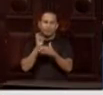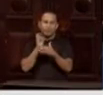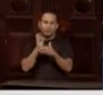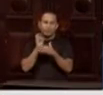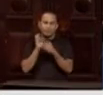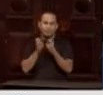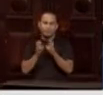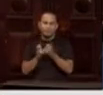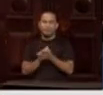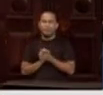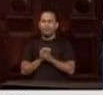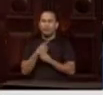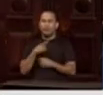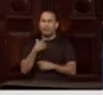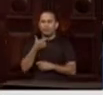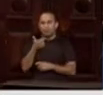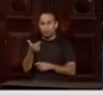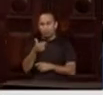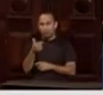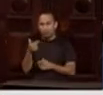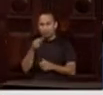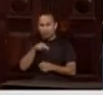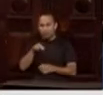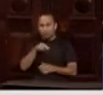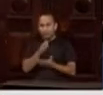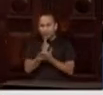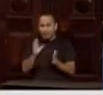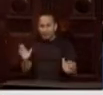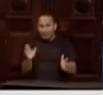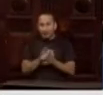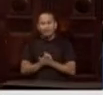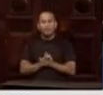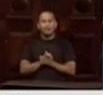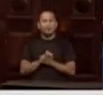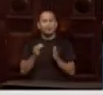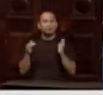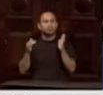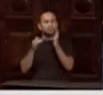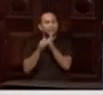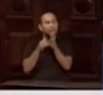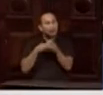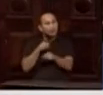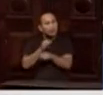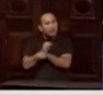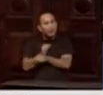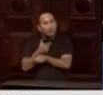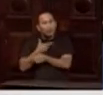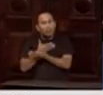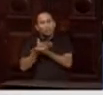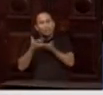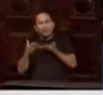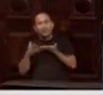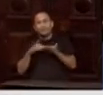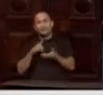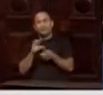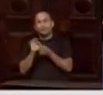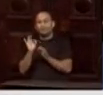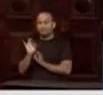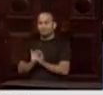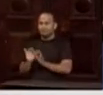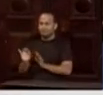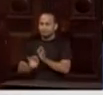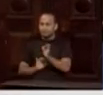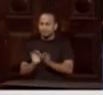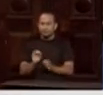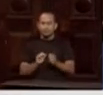novembro, acaba o prazo, né, que foi dado através da lei. Espero que a Supervia comece a se organizar